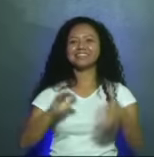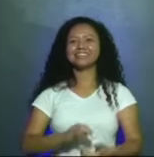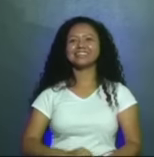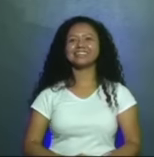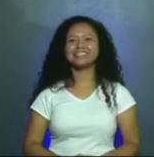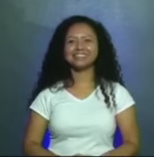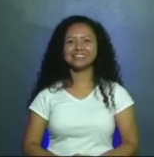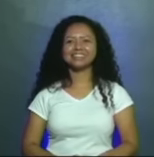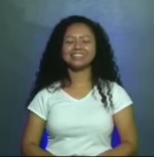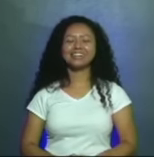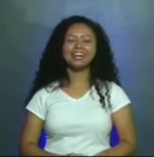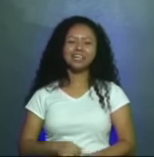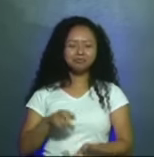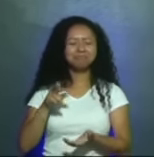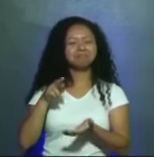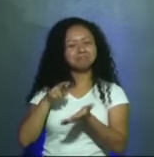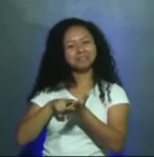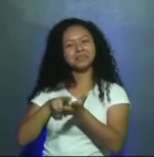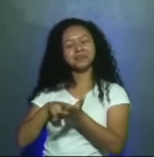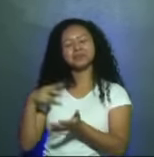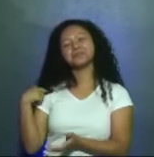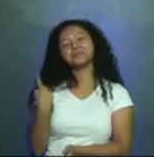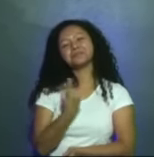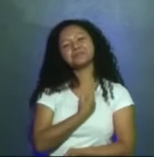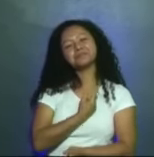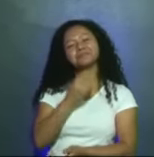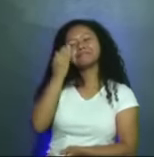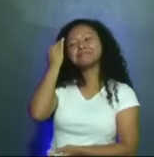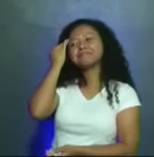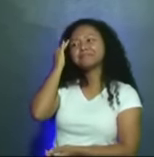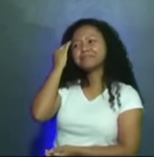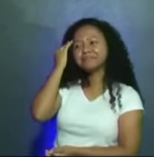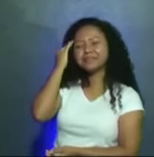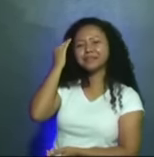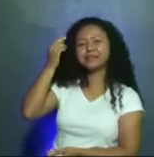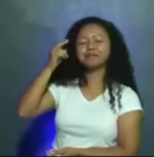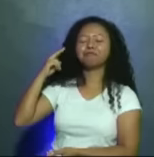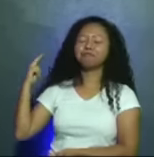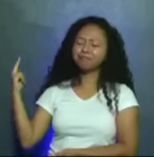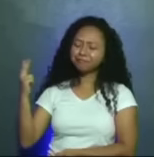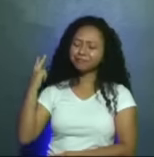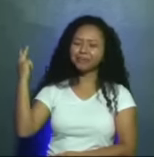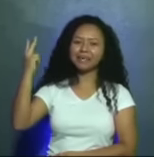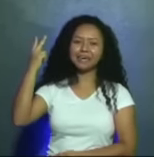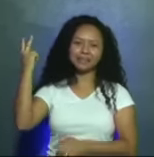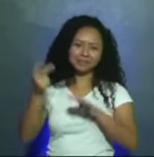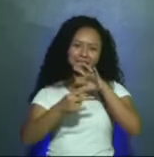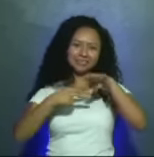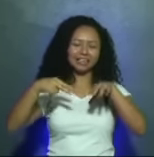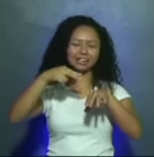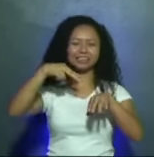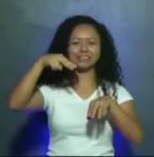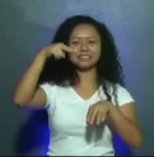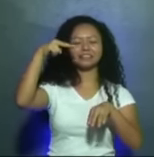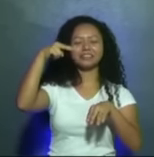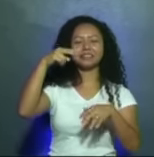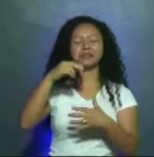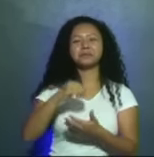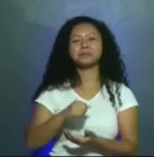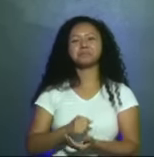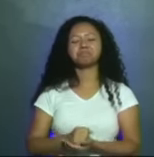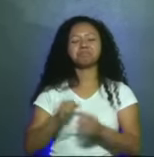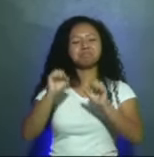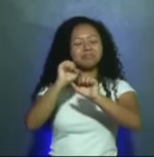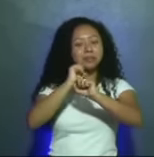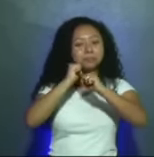E realmente, para nós entendermos o valor da ressurreição, o